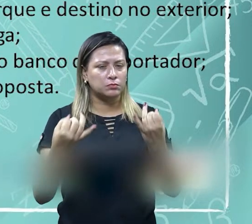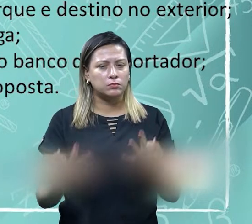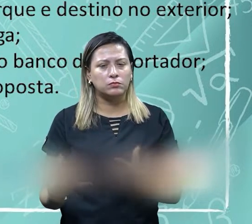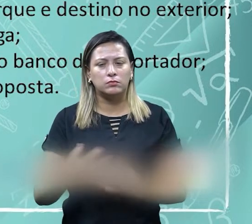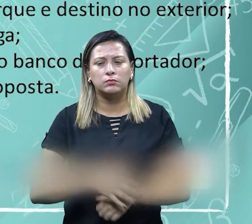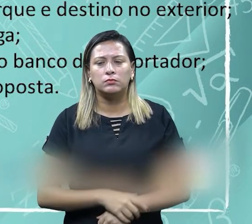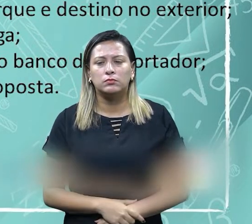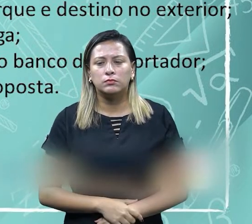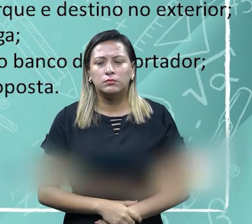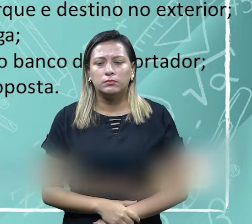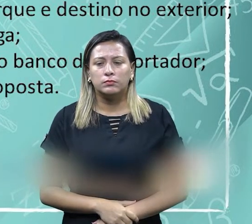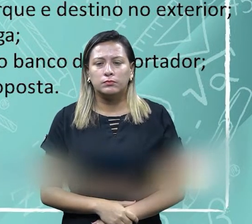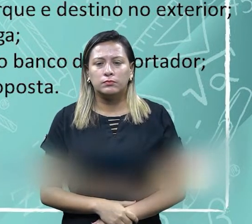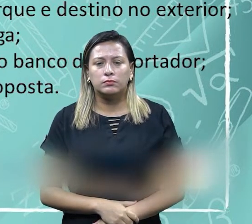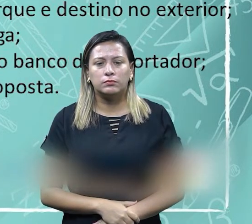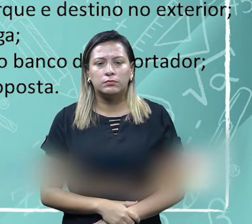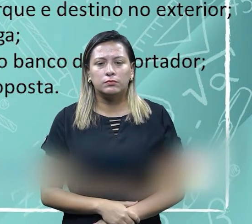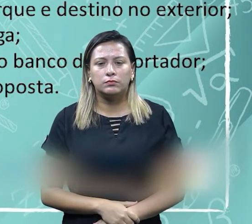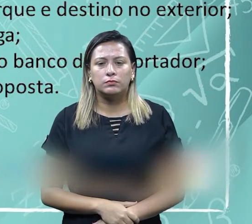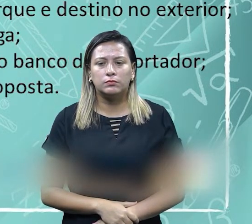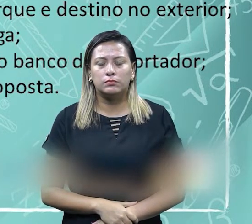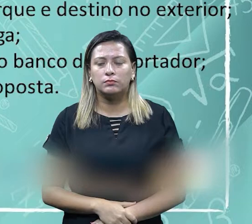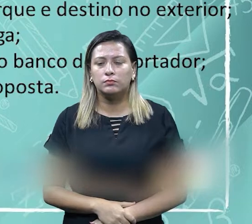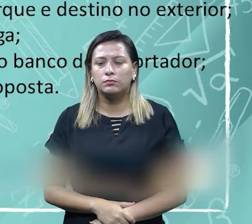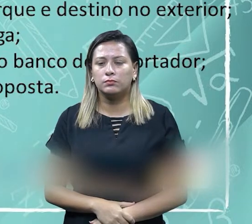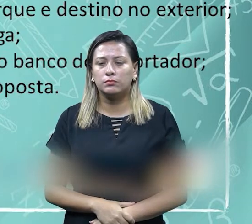exatamente o ponto no qual